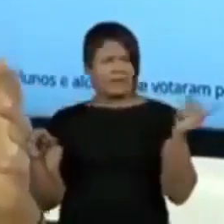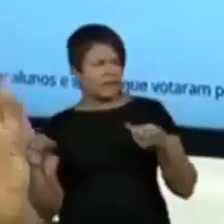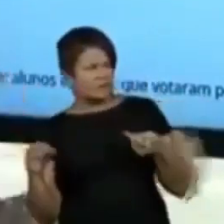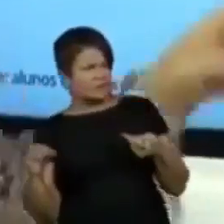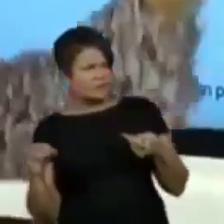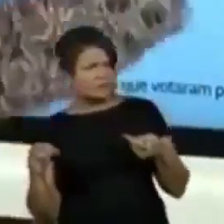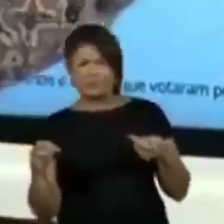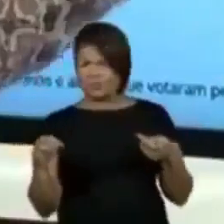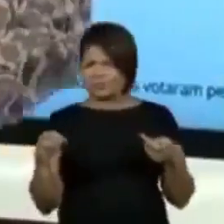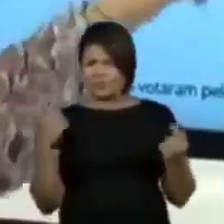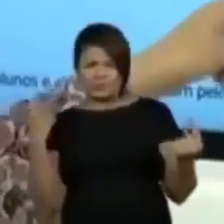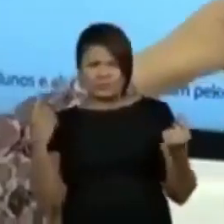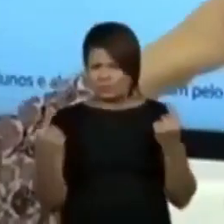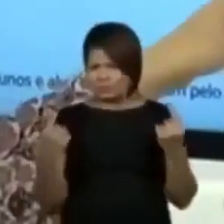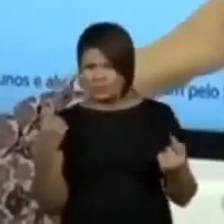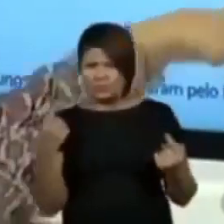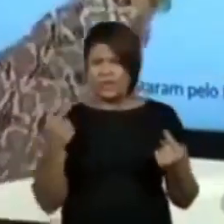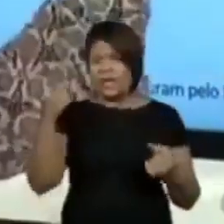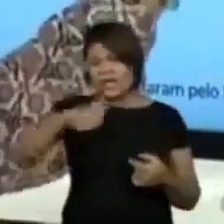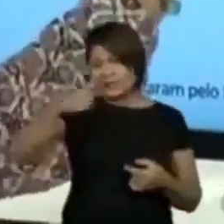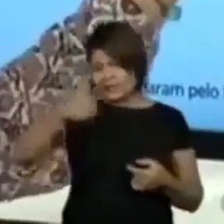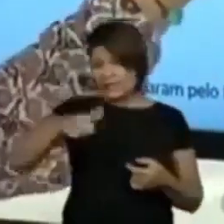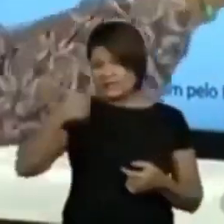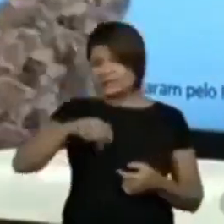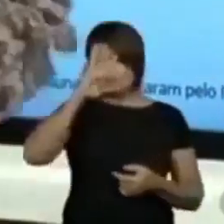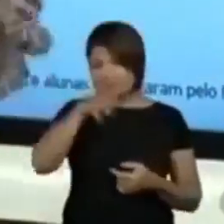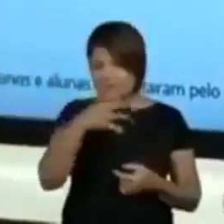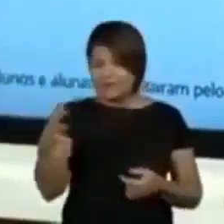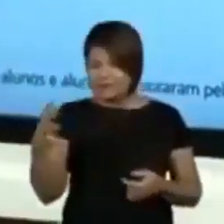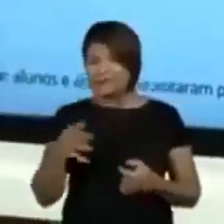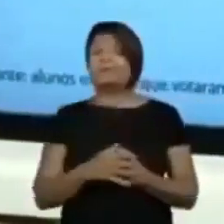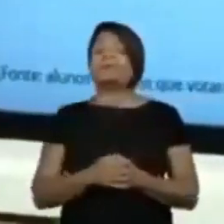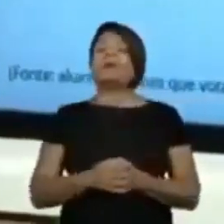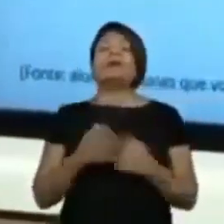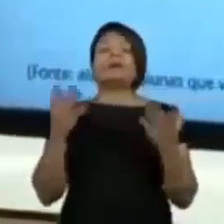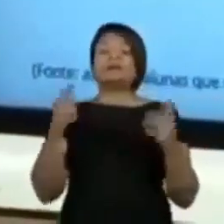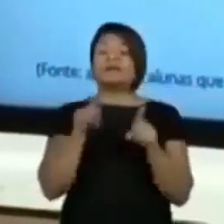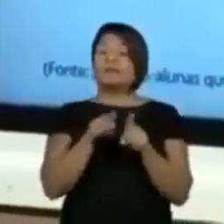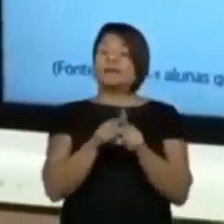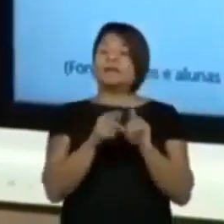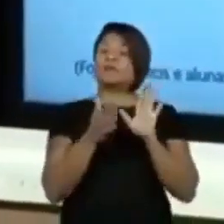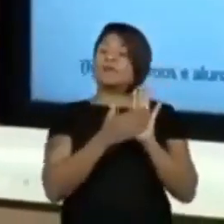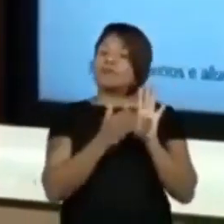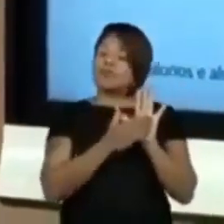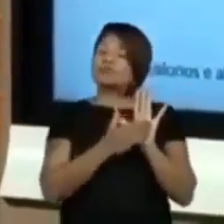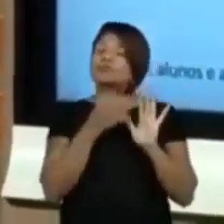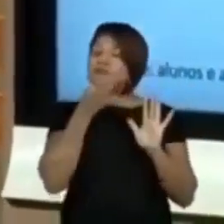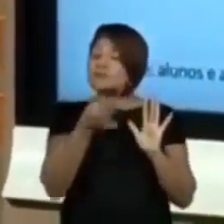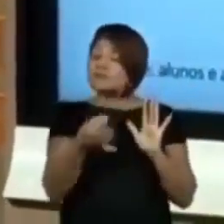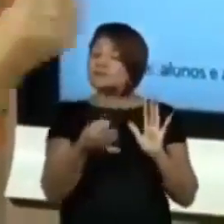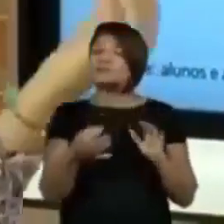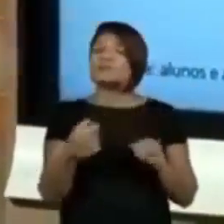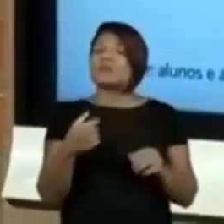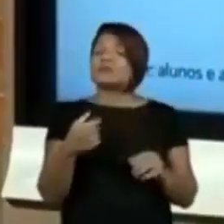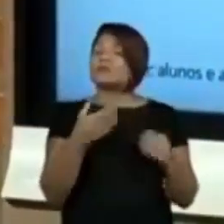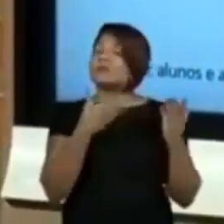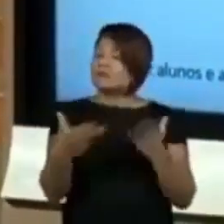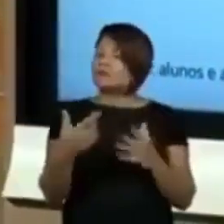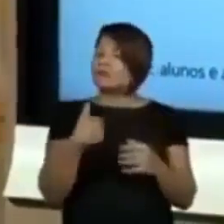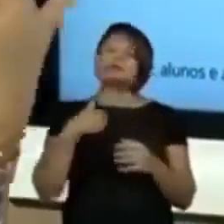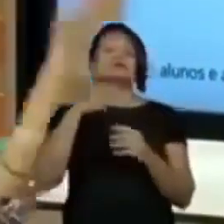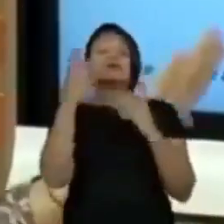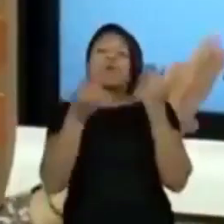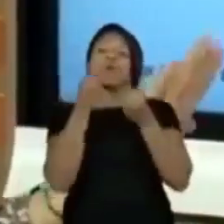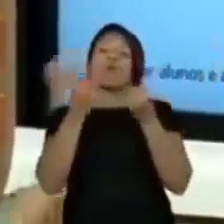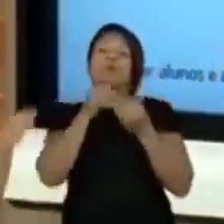em relação à análise da tabela e a proposta que eu trago aí sobre esta leitura,